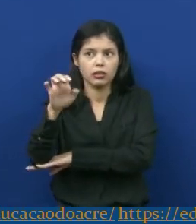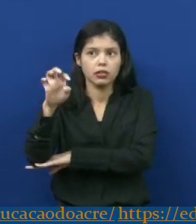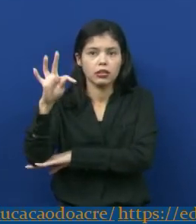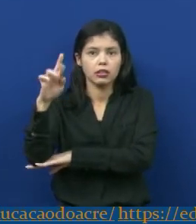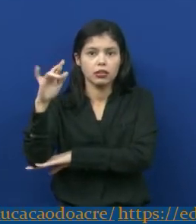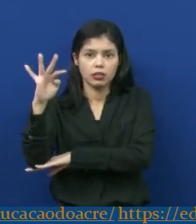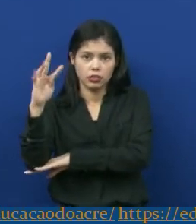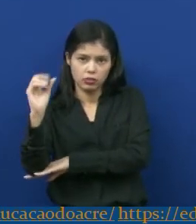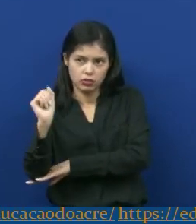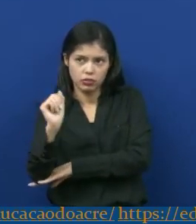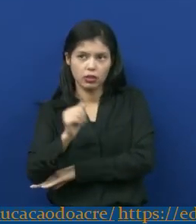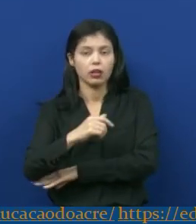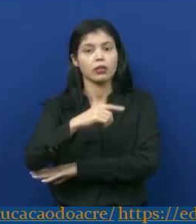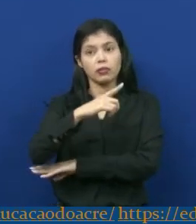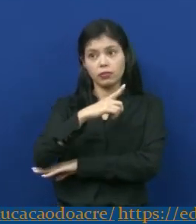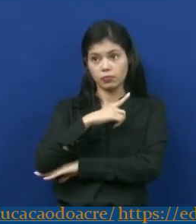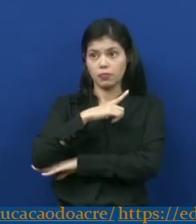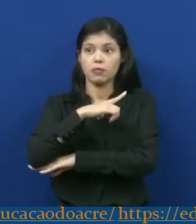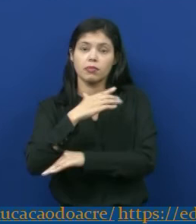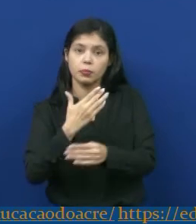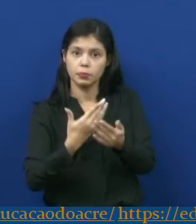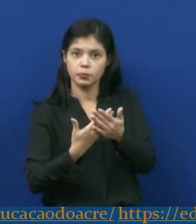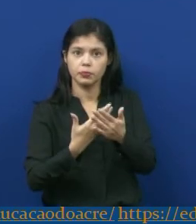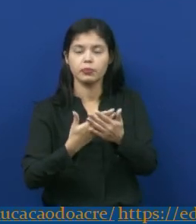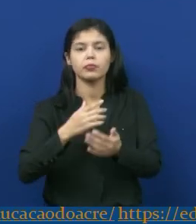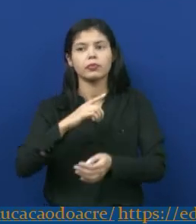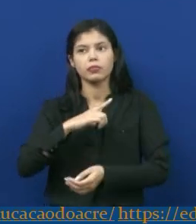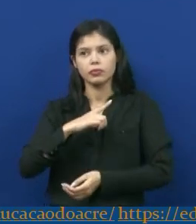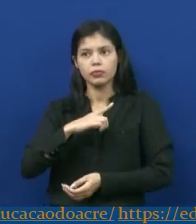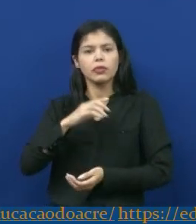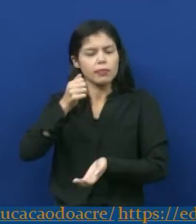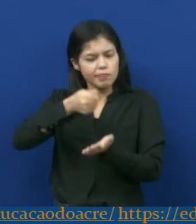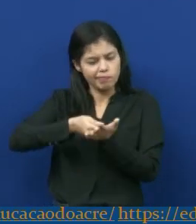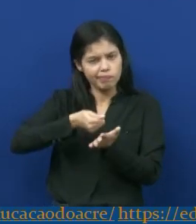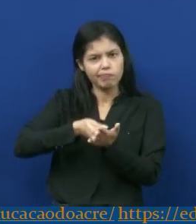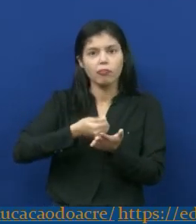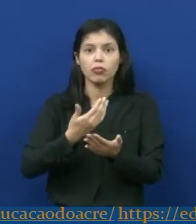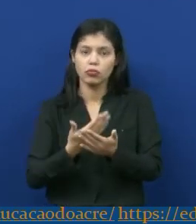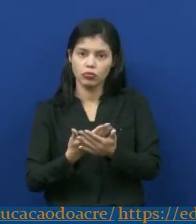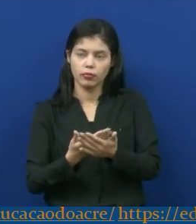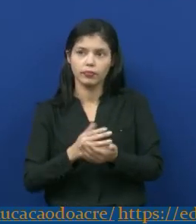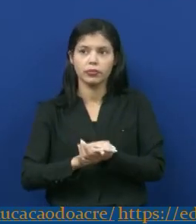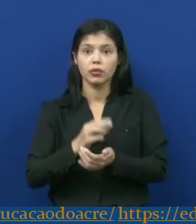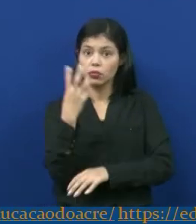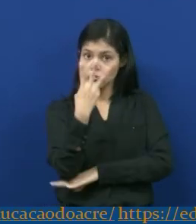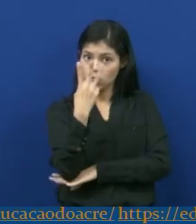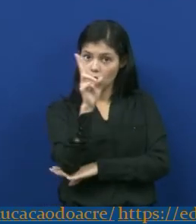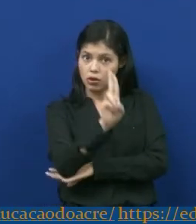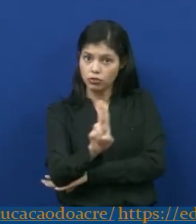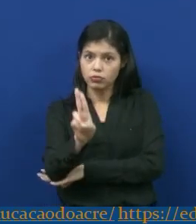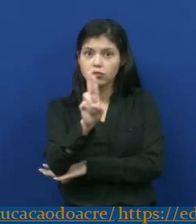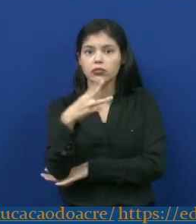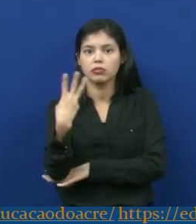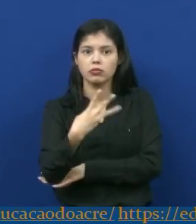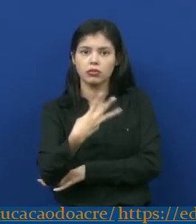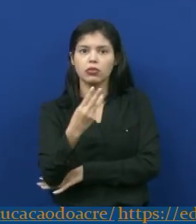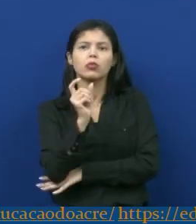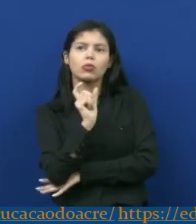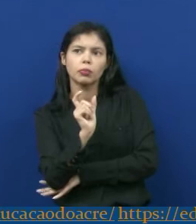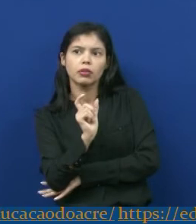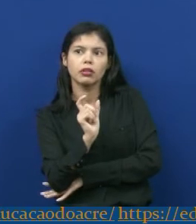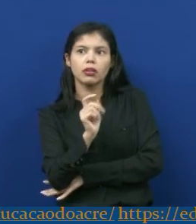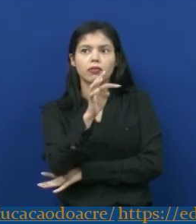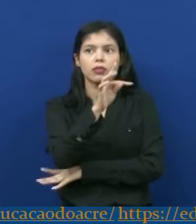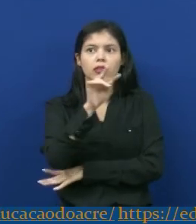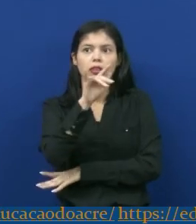certo? Tiene que estudiar e deve estudar. Então, observa que eu utilizei as três perífrases aí, né? Dando um sentido